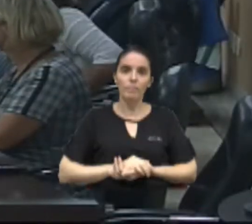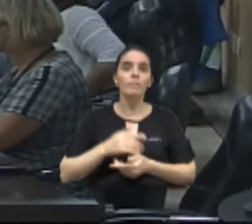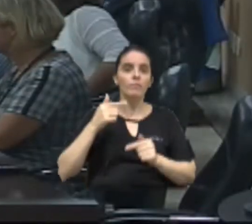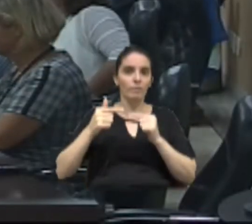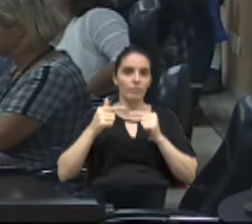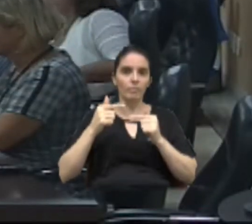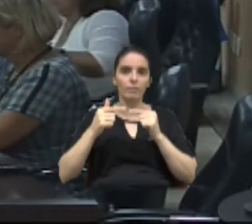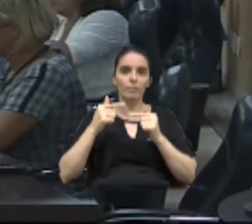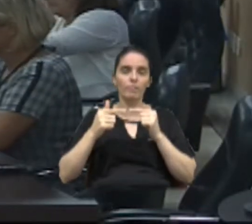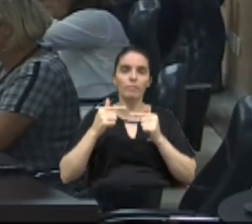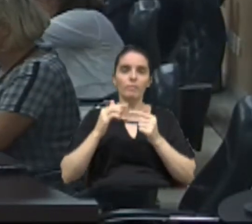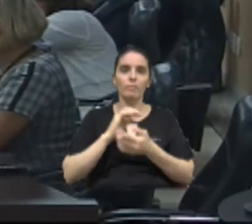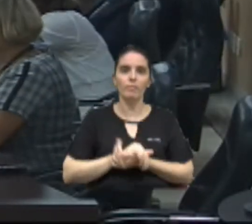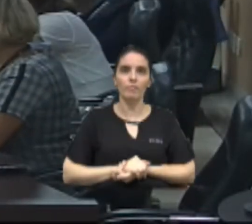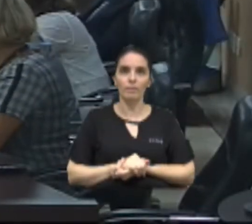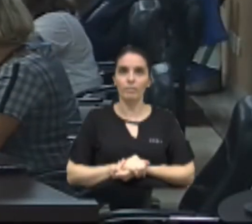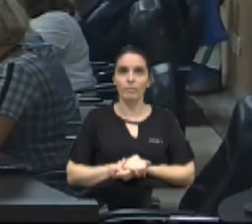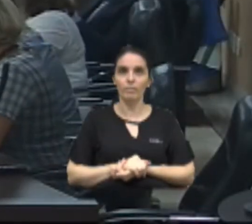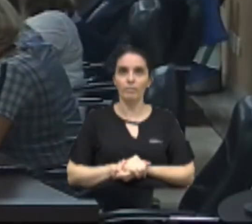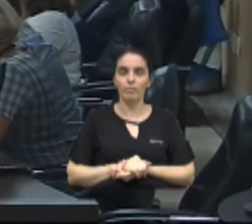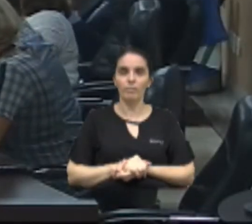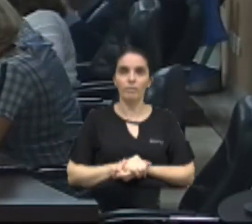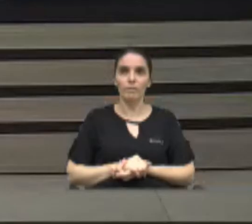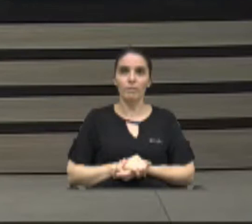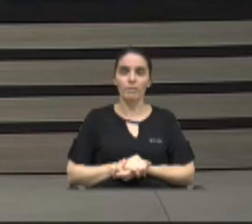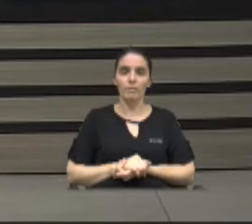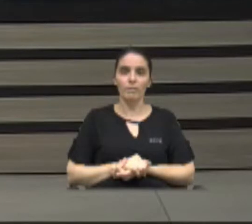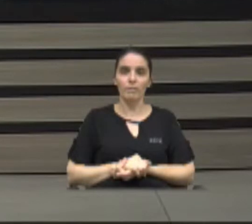em discussão. Quero discutir. Vereadora Constância Félix.